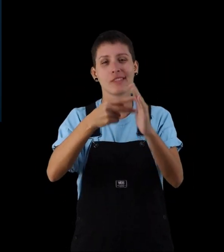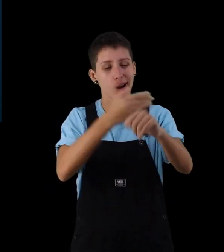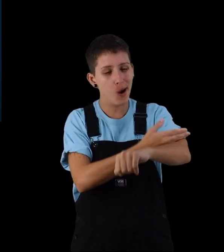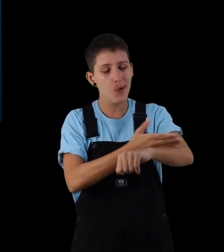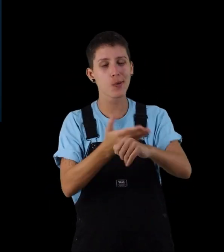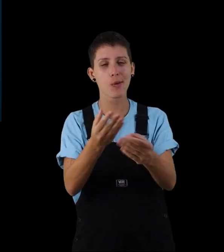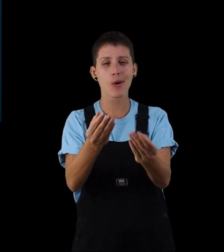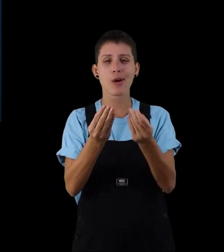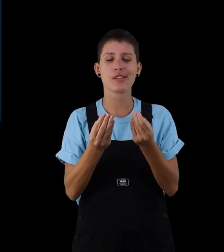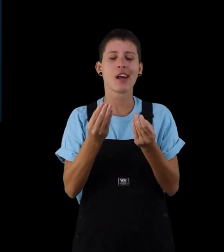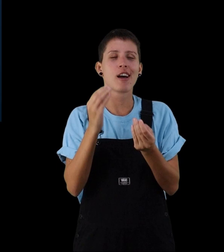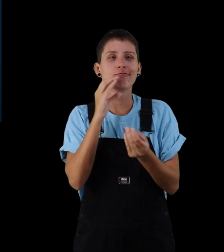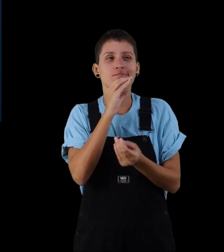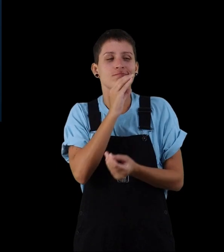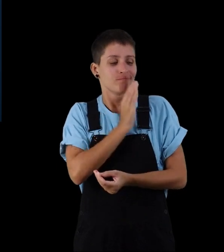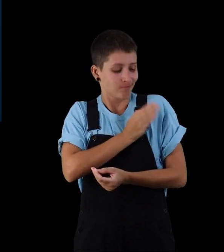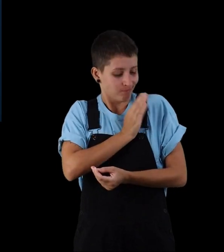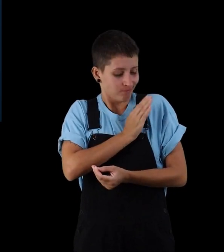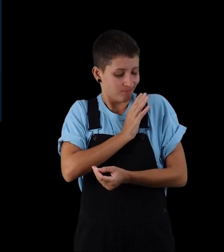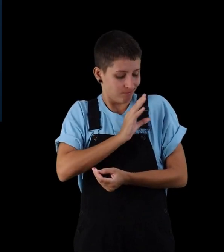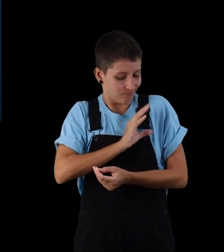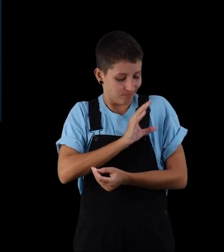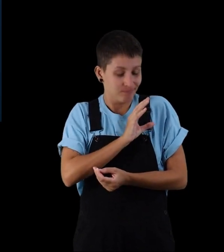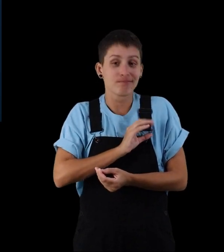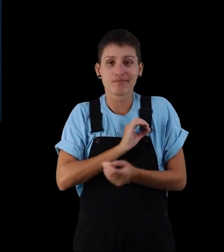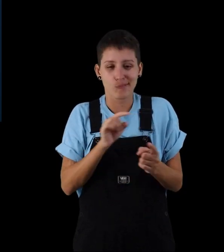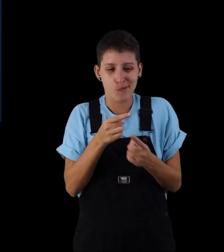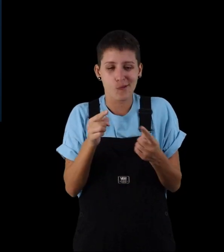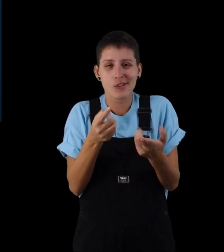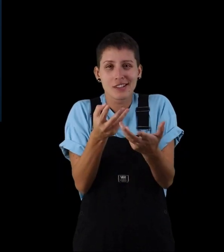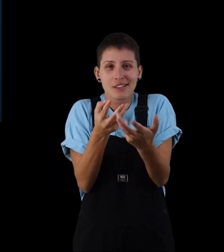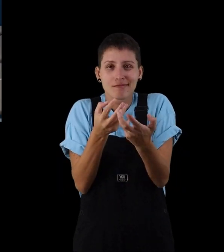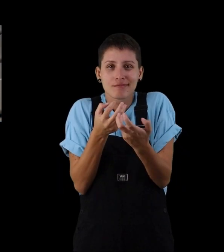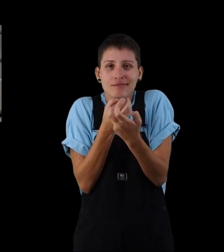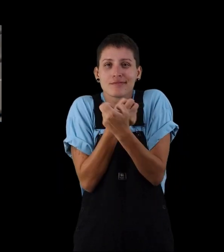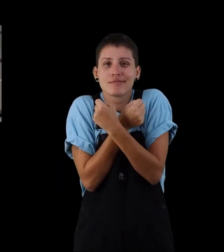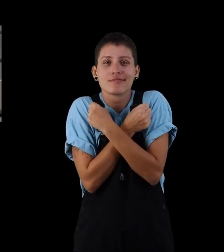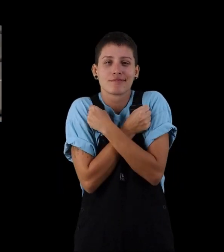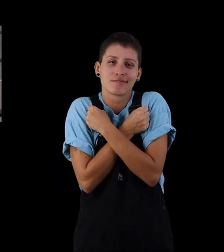ritos, aquece a alma. Música abraça.